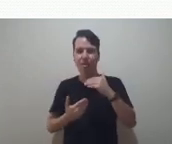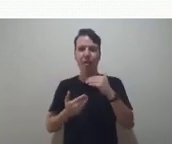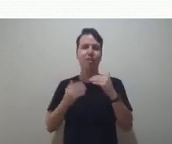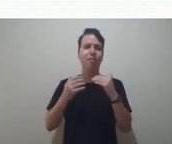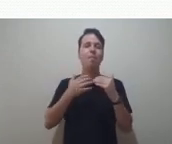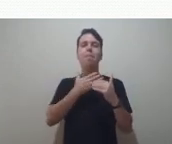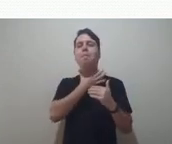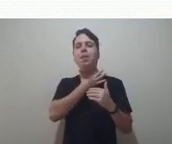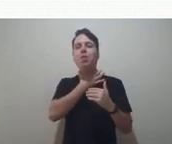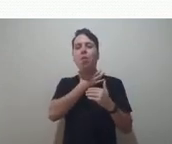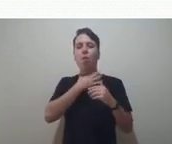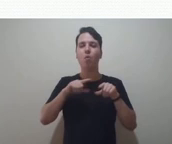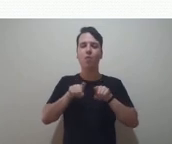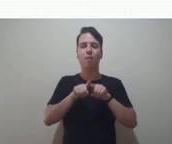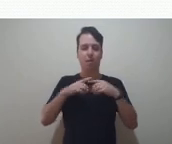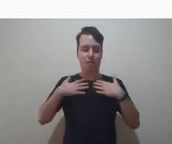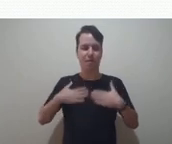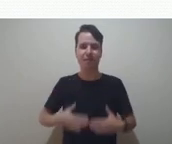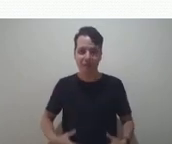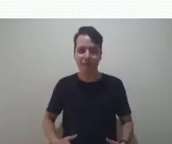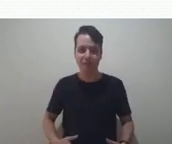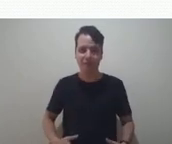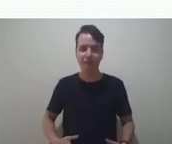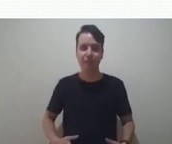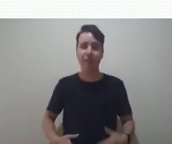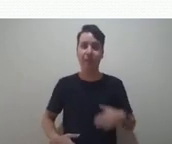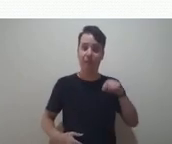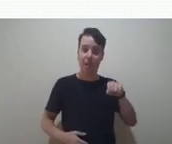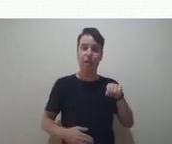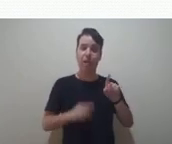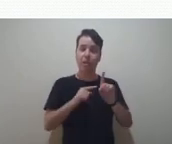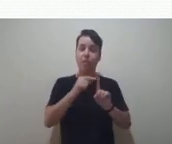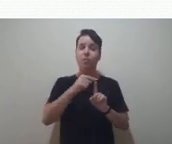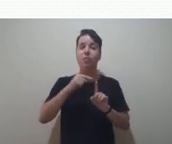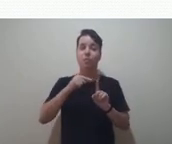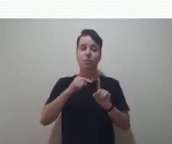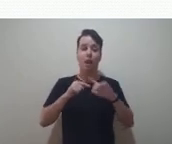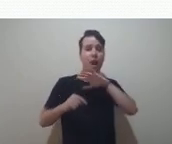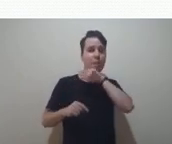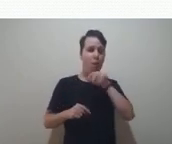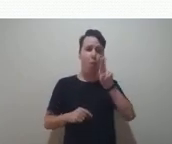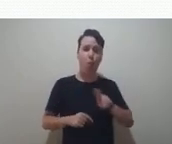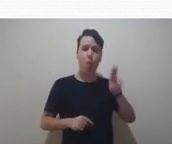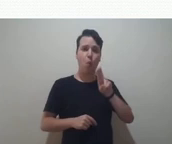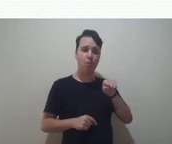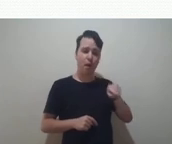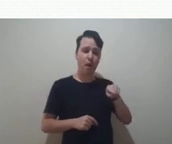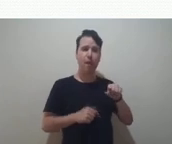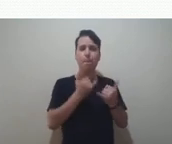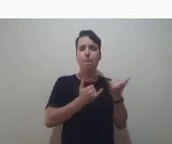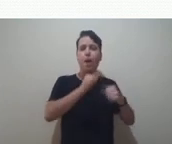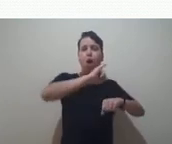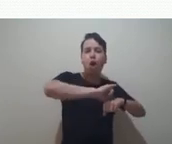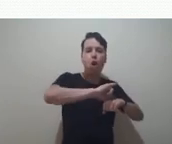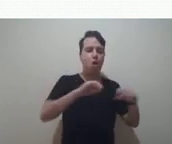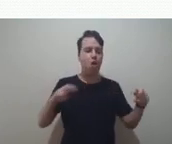no pescoço, nos membros torácicos. Esses animais utilizados para rinha são animais também muito